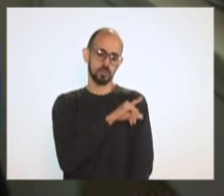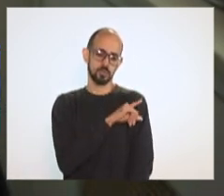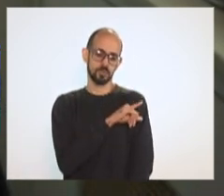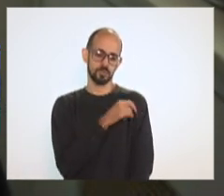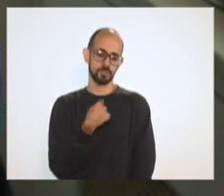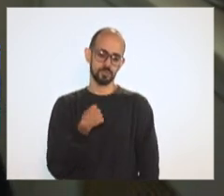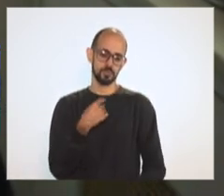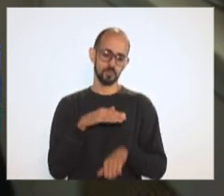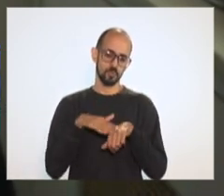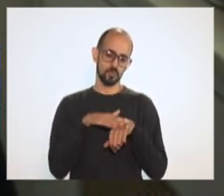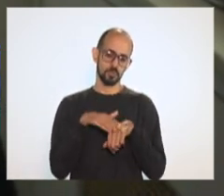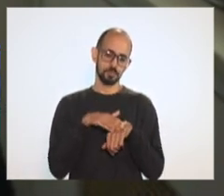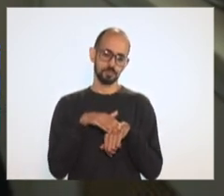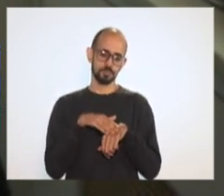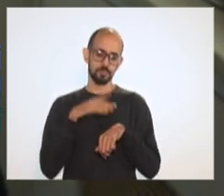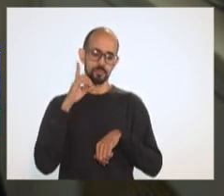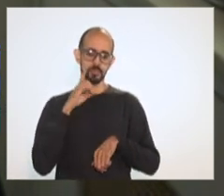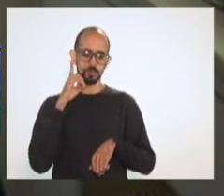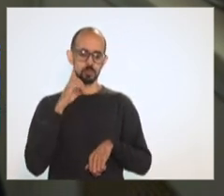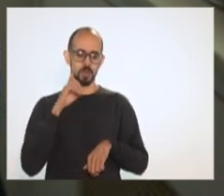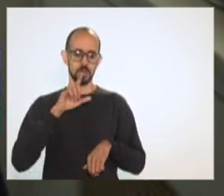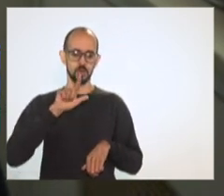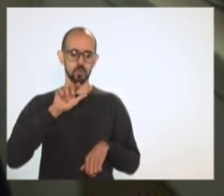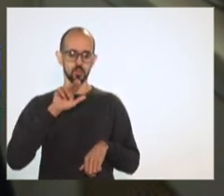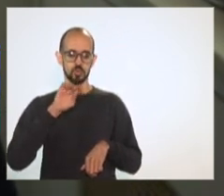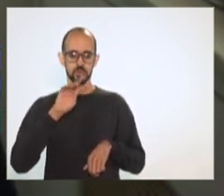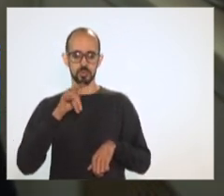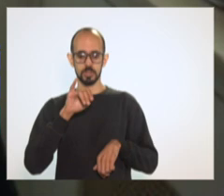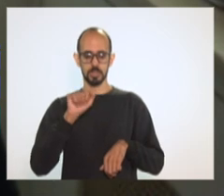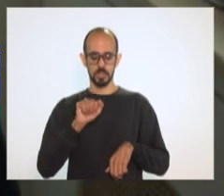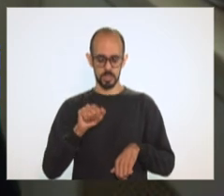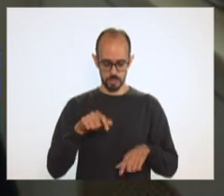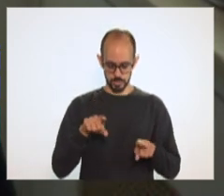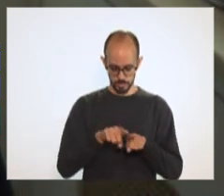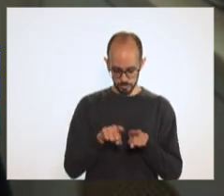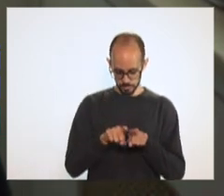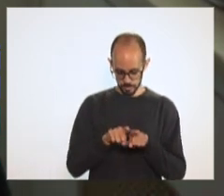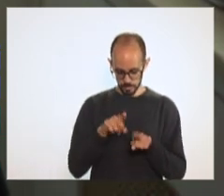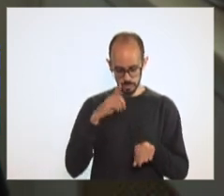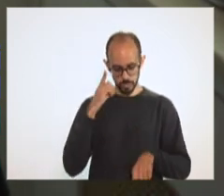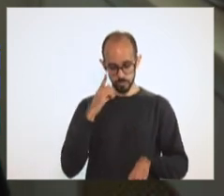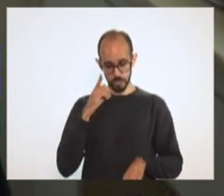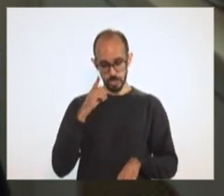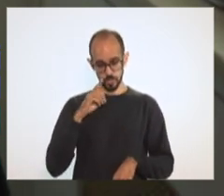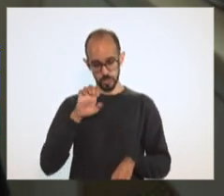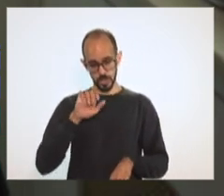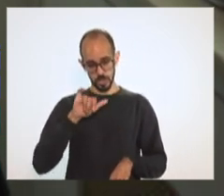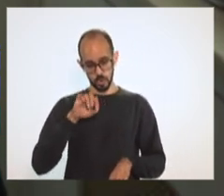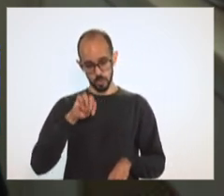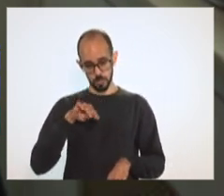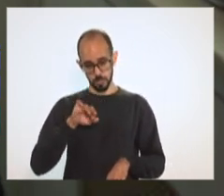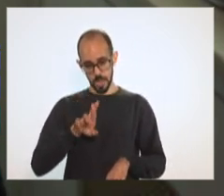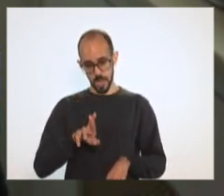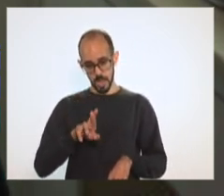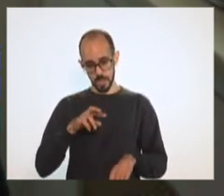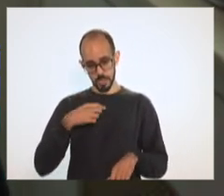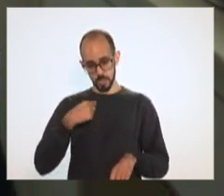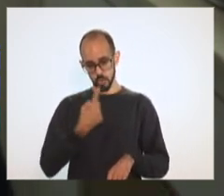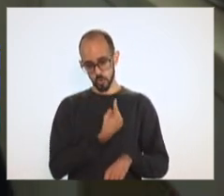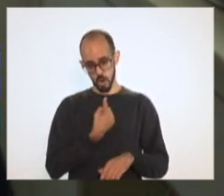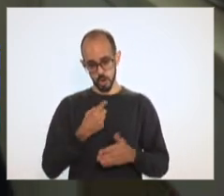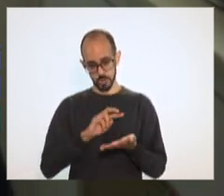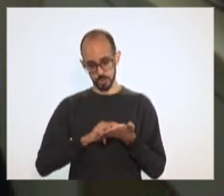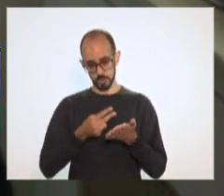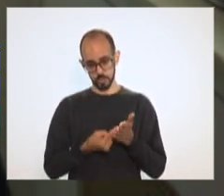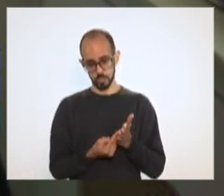conversava com a deputada Lucinha e deputado Eleomar Coelho e nós traduzíamos esse tema que